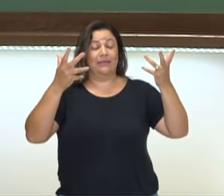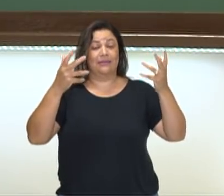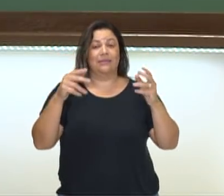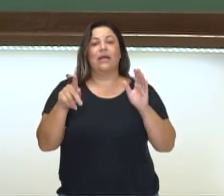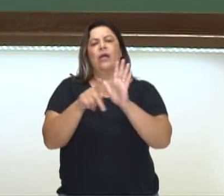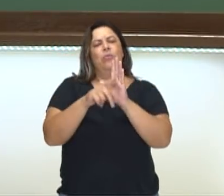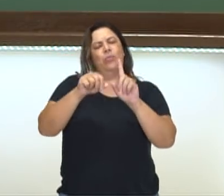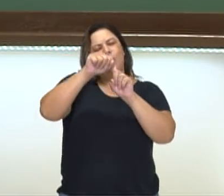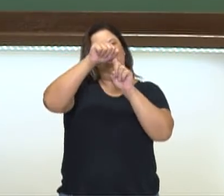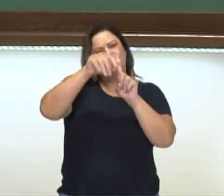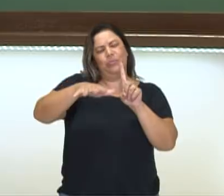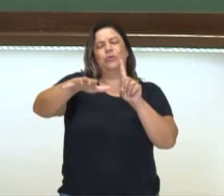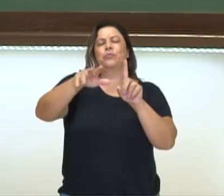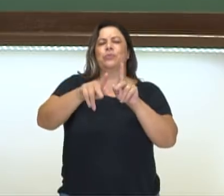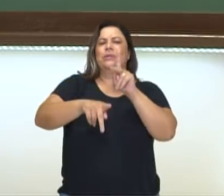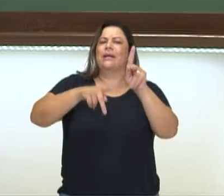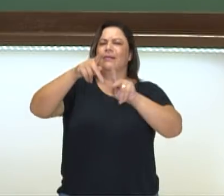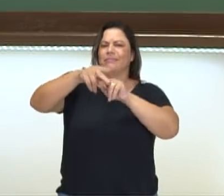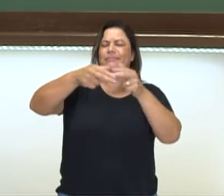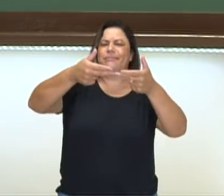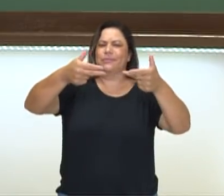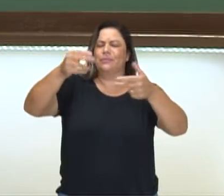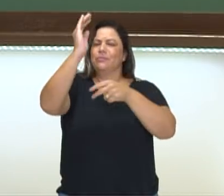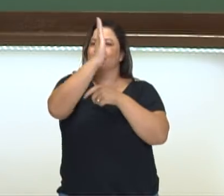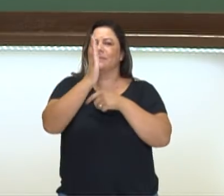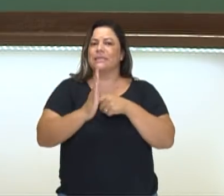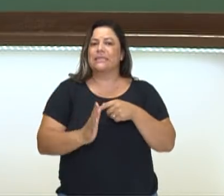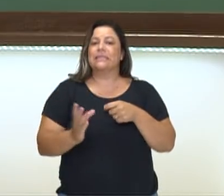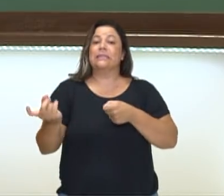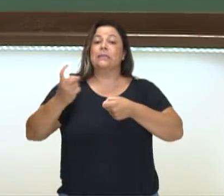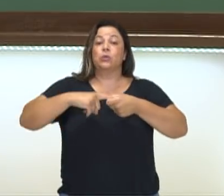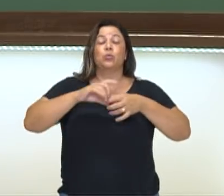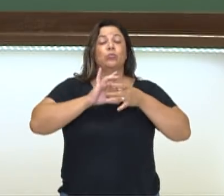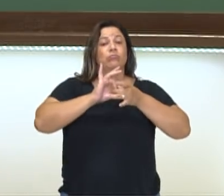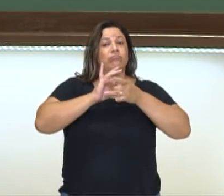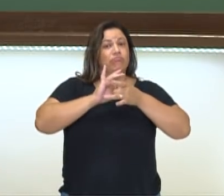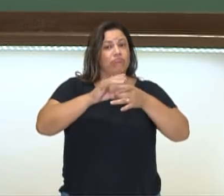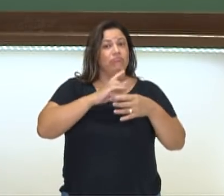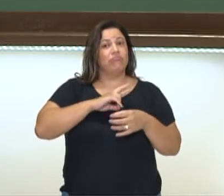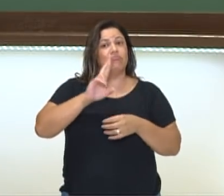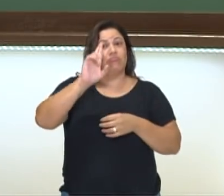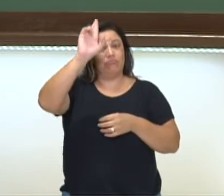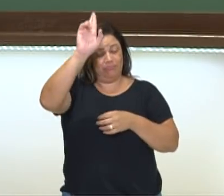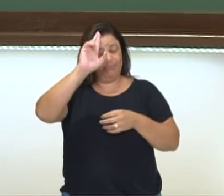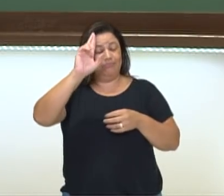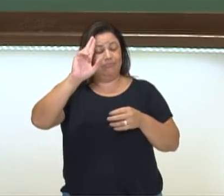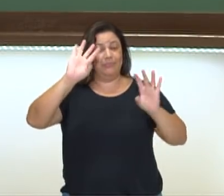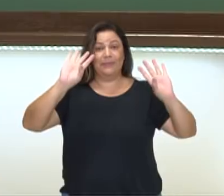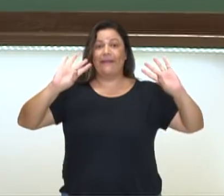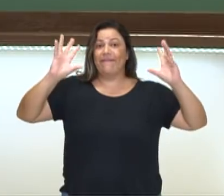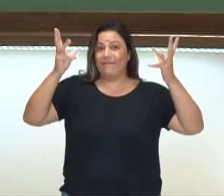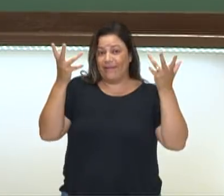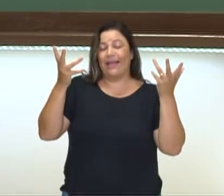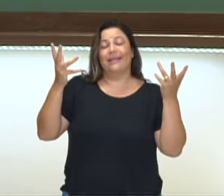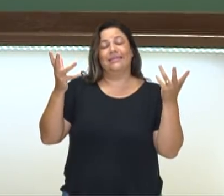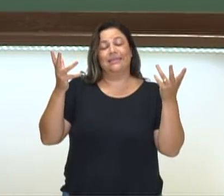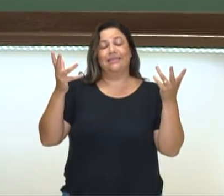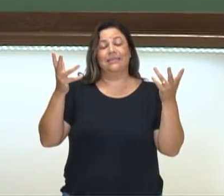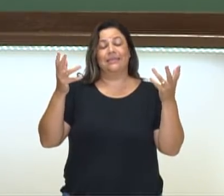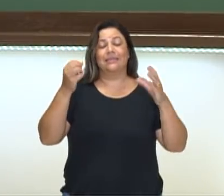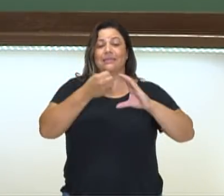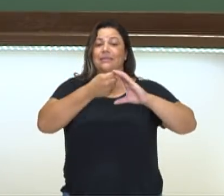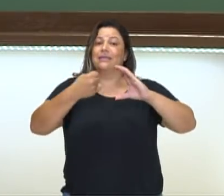brasileiras unem elementos religiosos e acabam se tornando festas populares, dando características